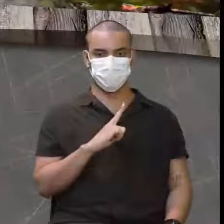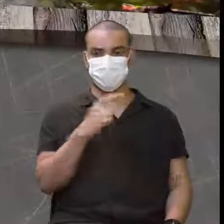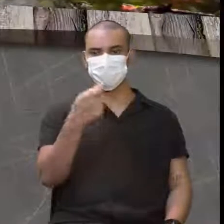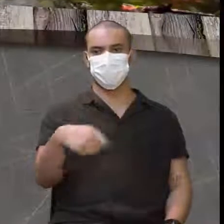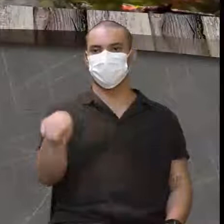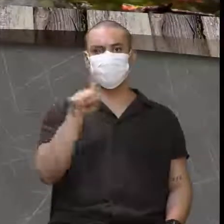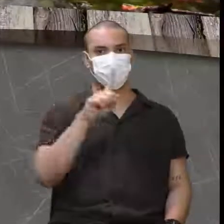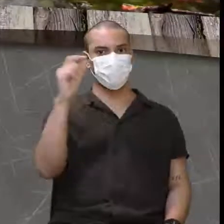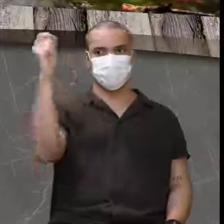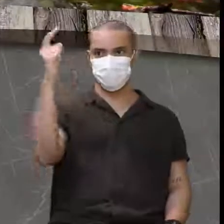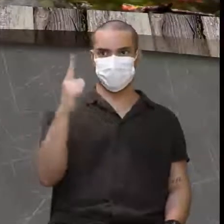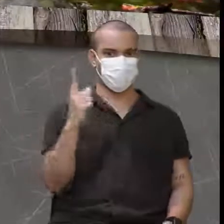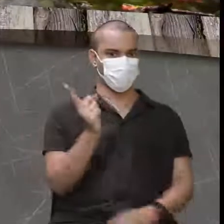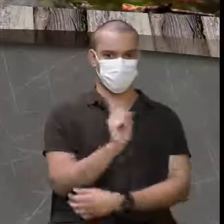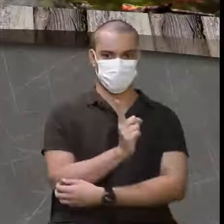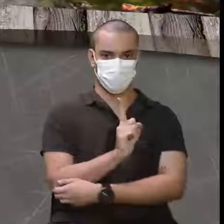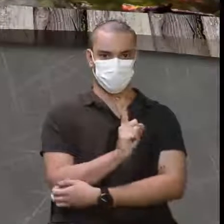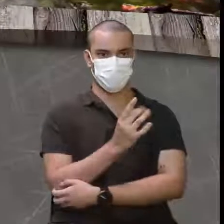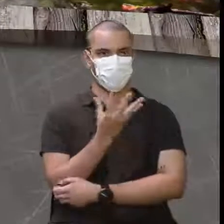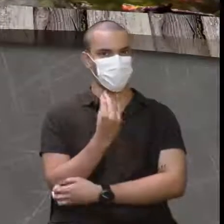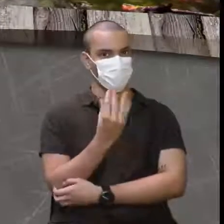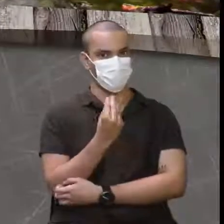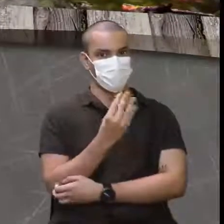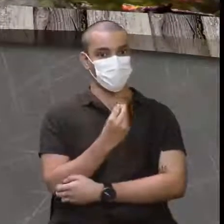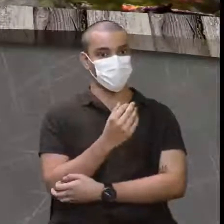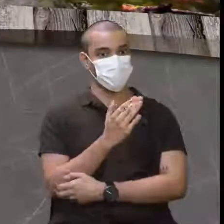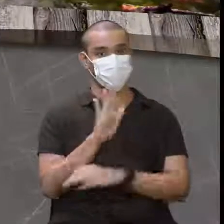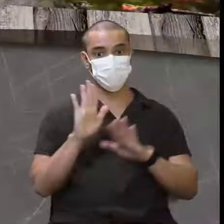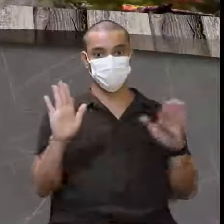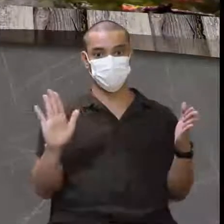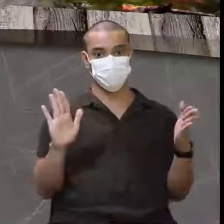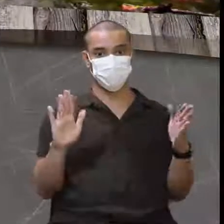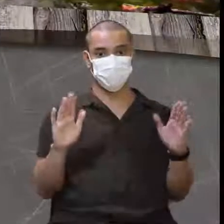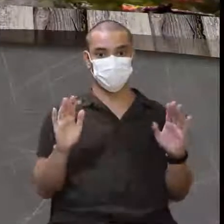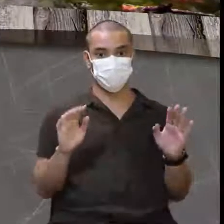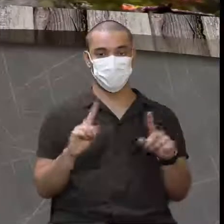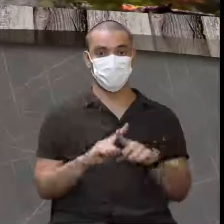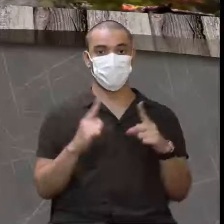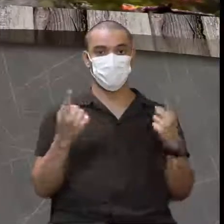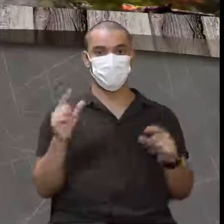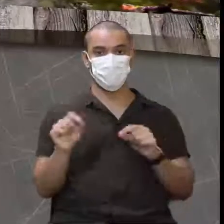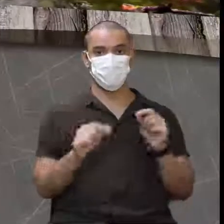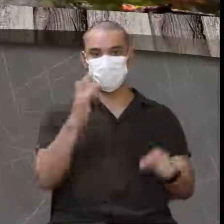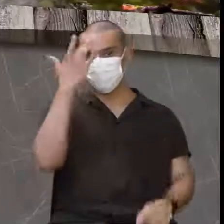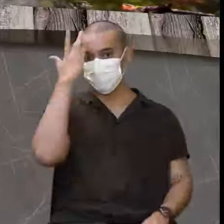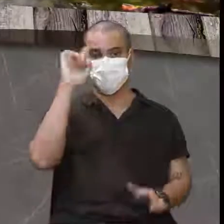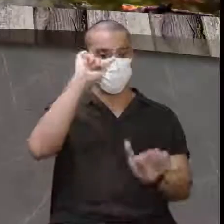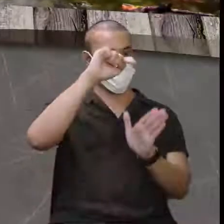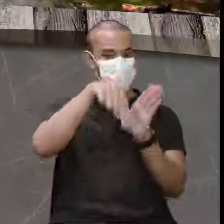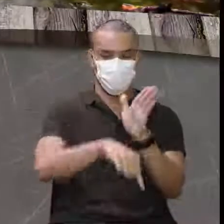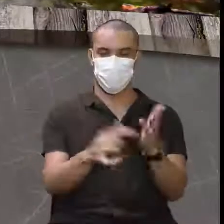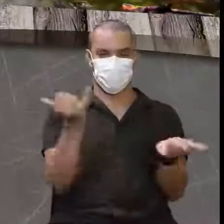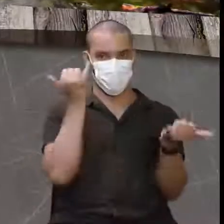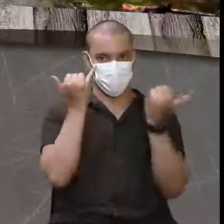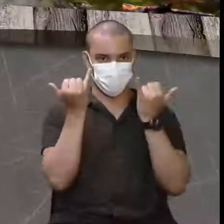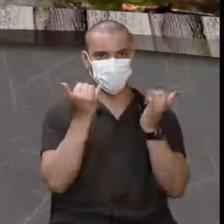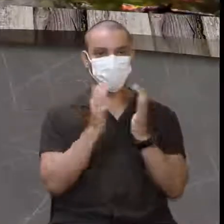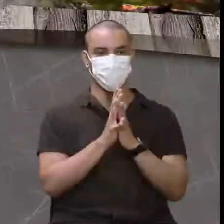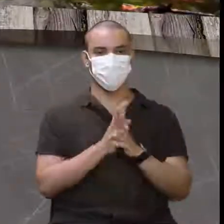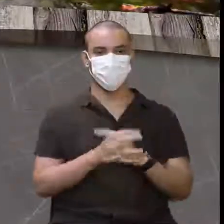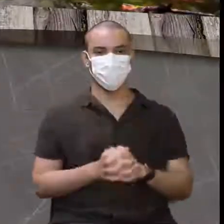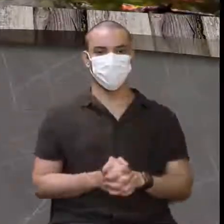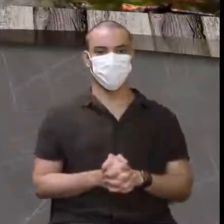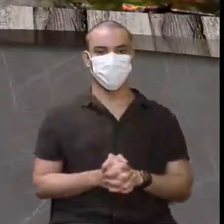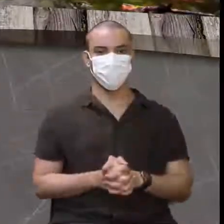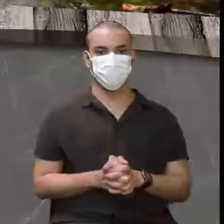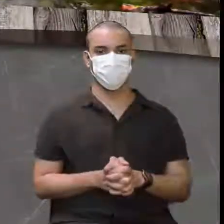precisava de tanto sol, tá? Mas a gente não tem a profundidade dessa informação. Vamos seguindo